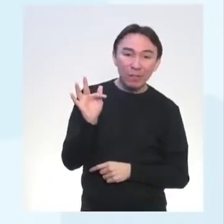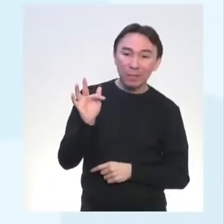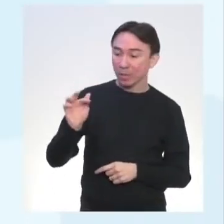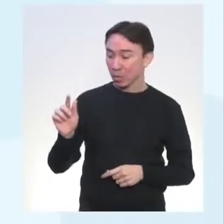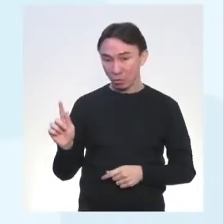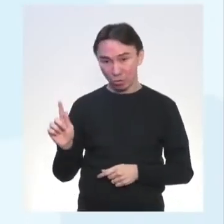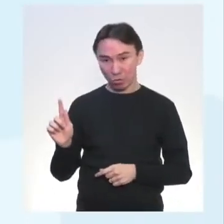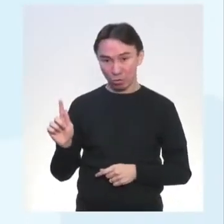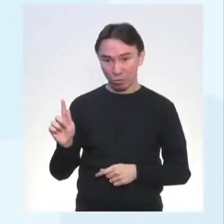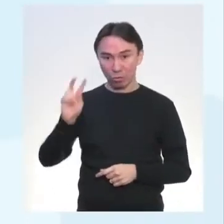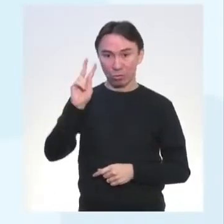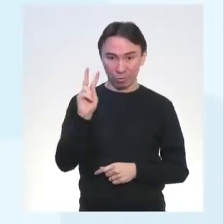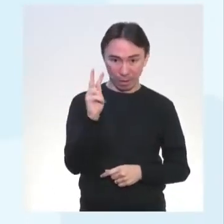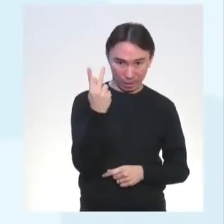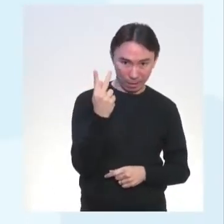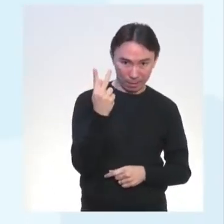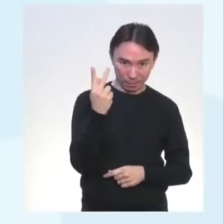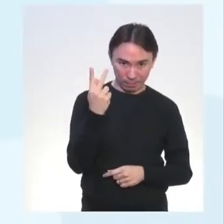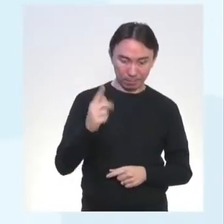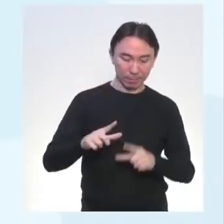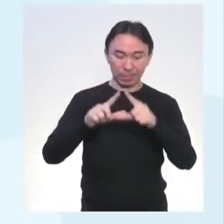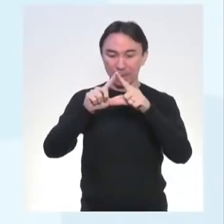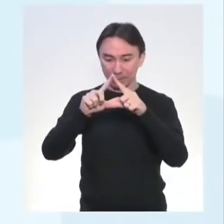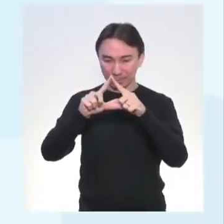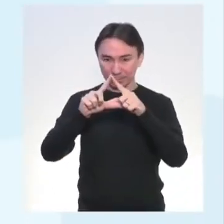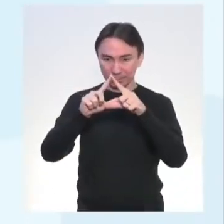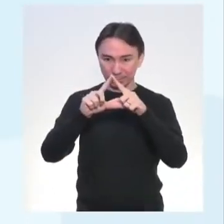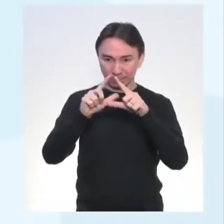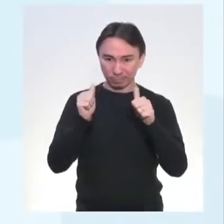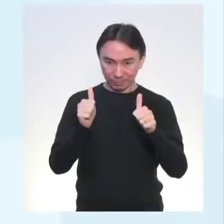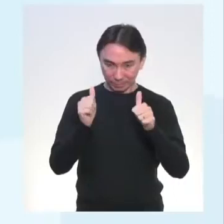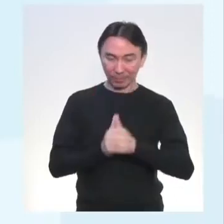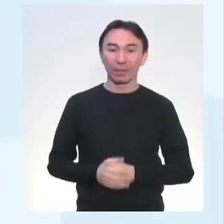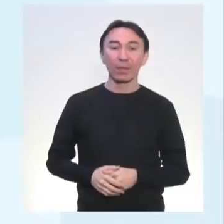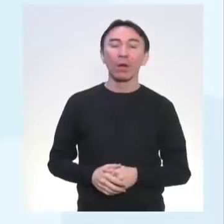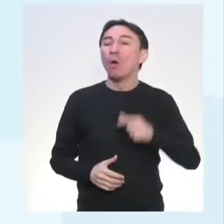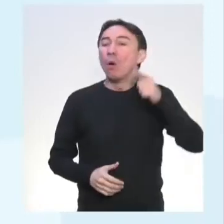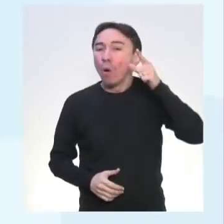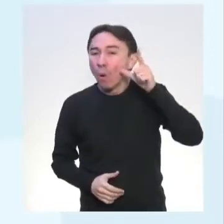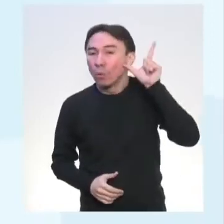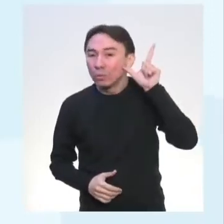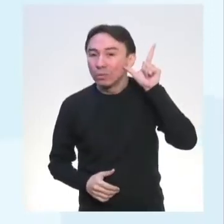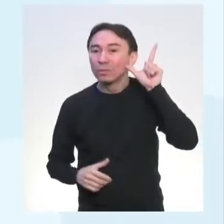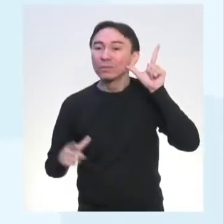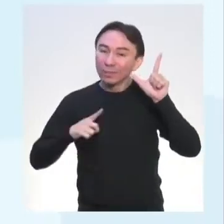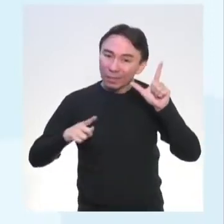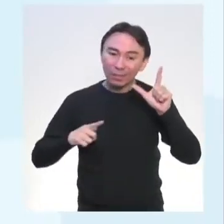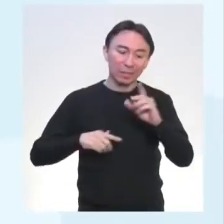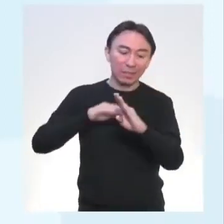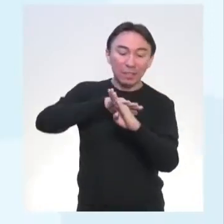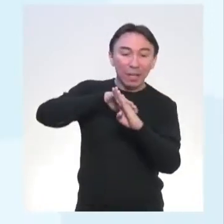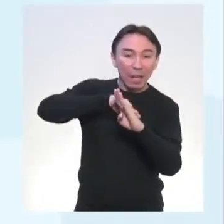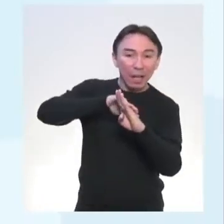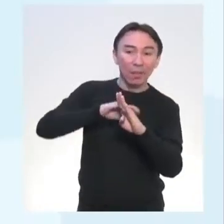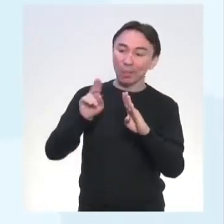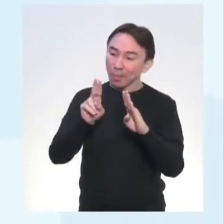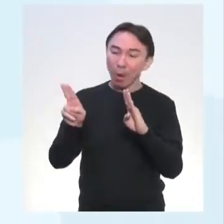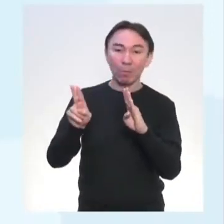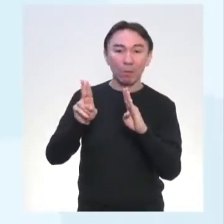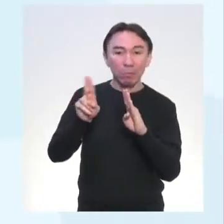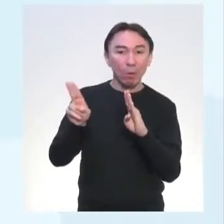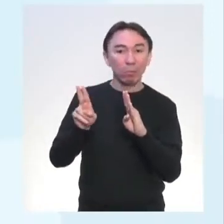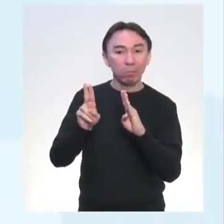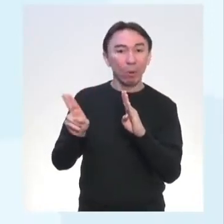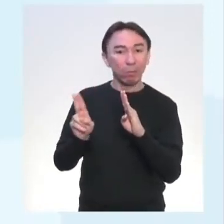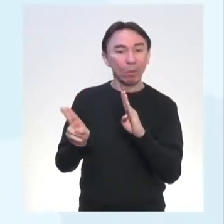os vértices desse triângulo aí. Certo? E ontem a gente deu nome para esses lados, né? Lembrando que para dar nome